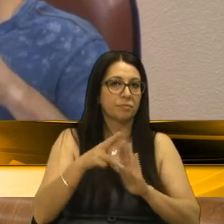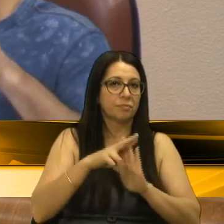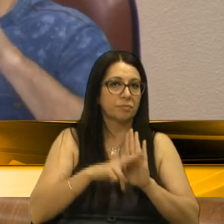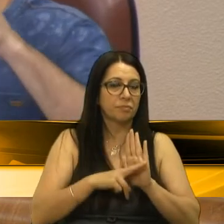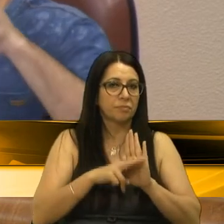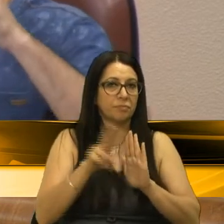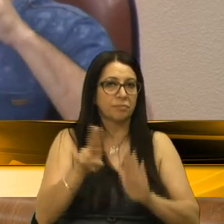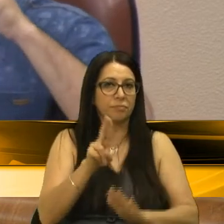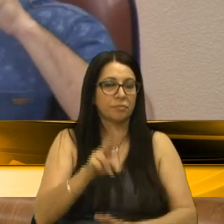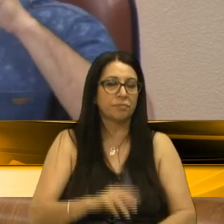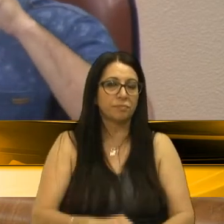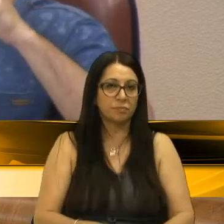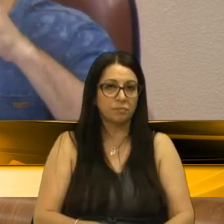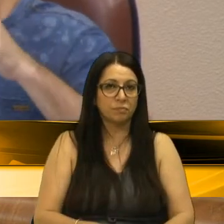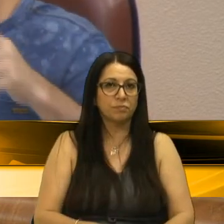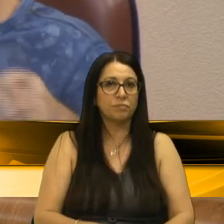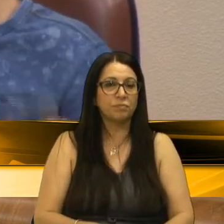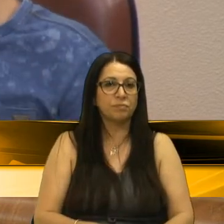uso.